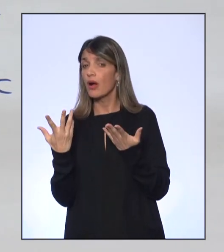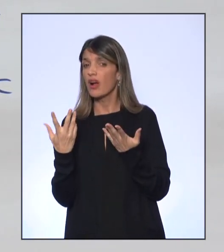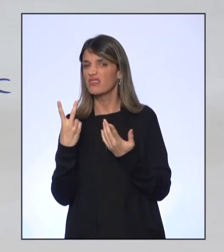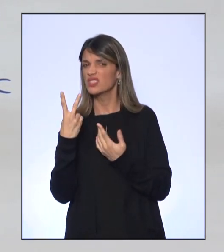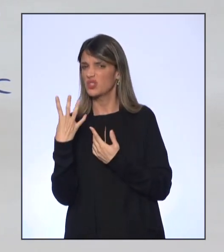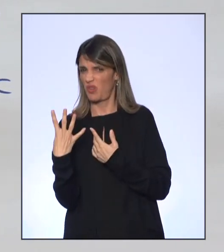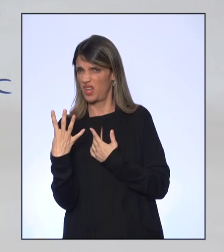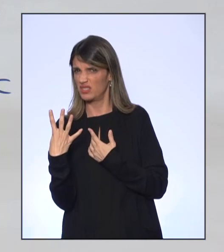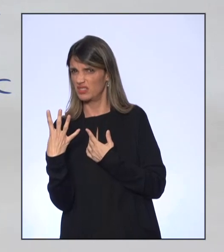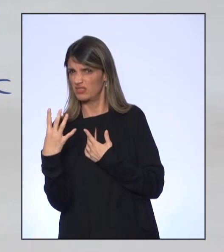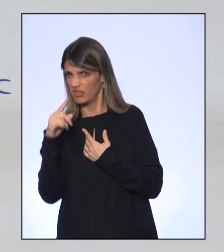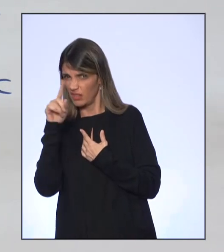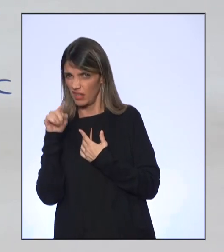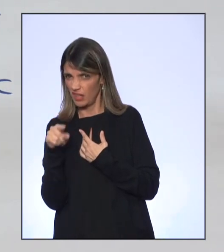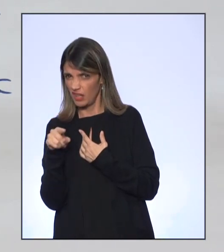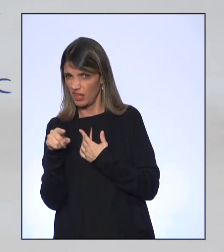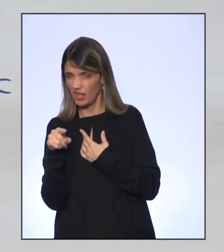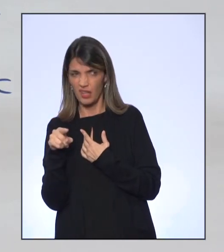24?